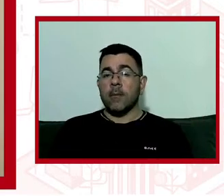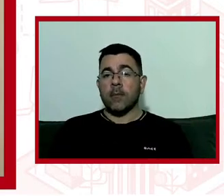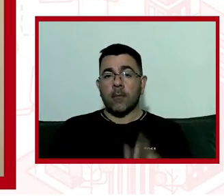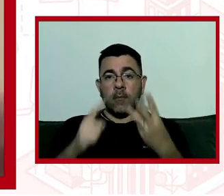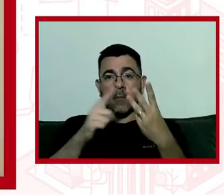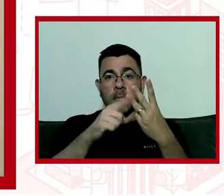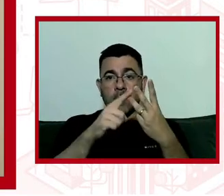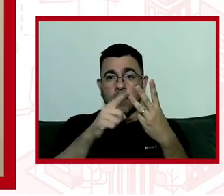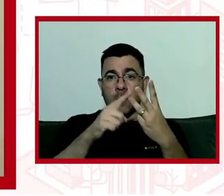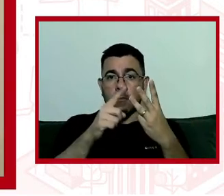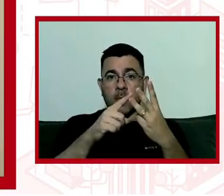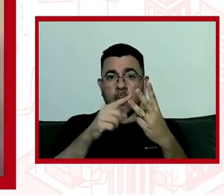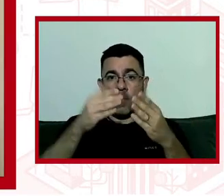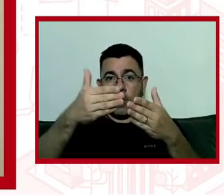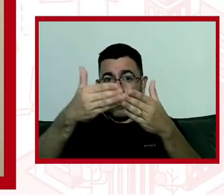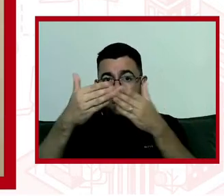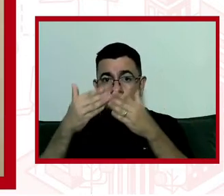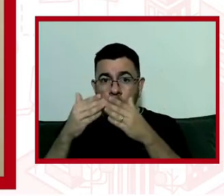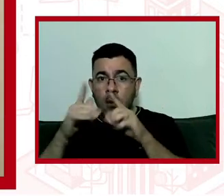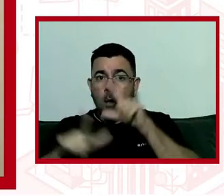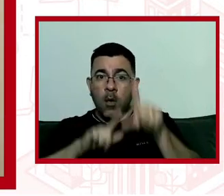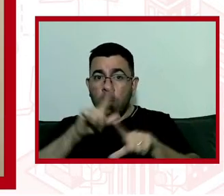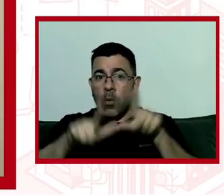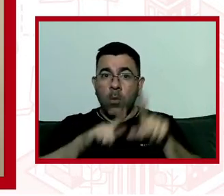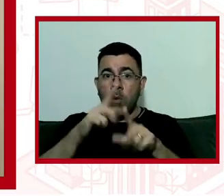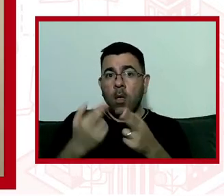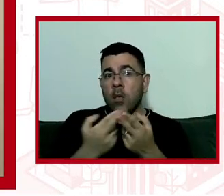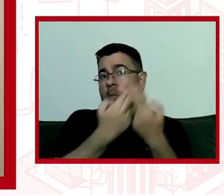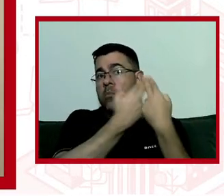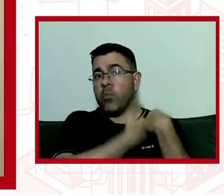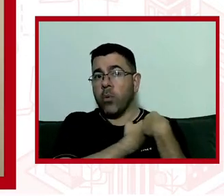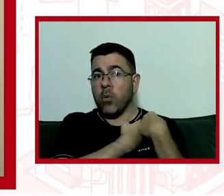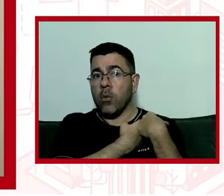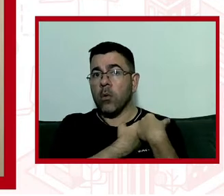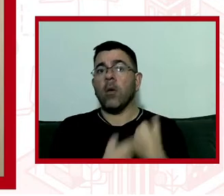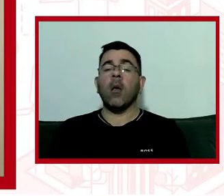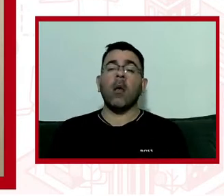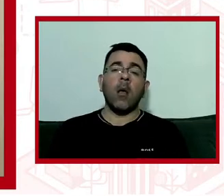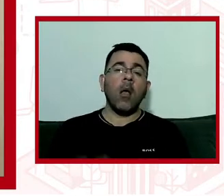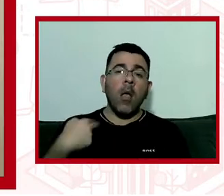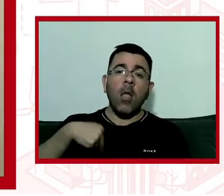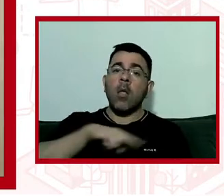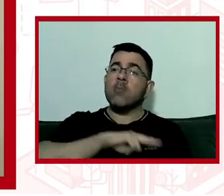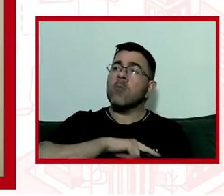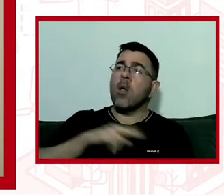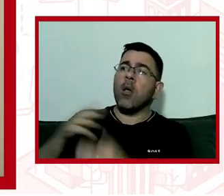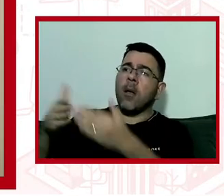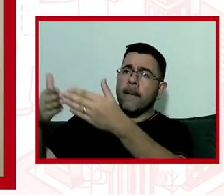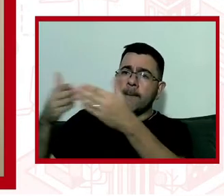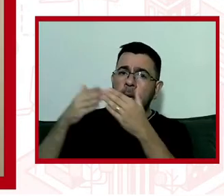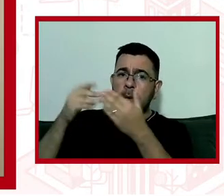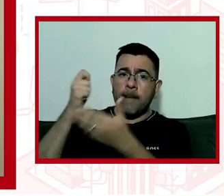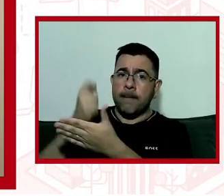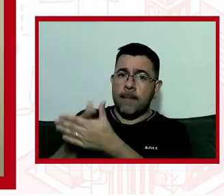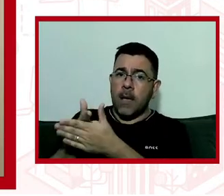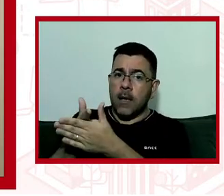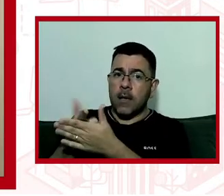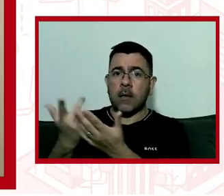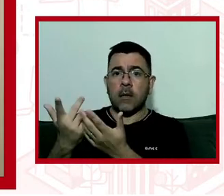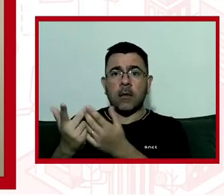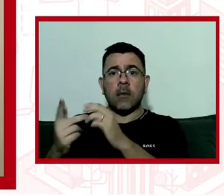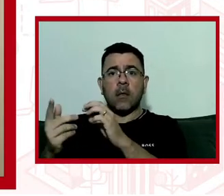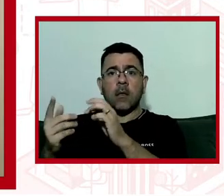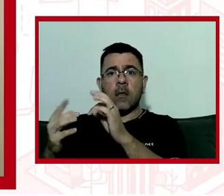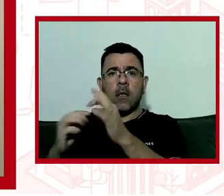servidores comissionados que são cargos de confiança e a gente tem contratos eh de desenvolvimento